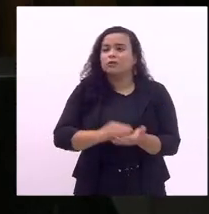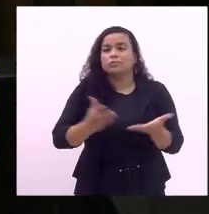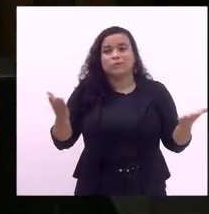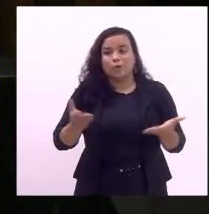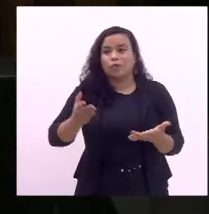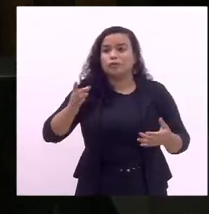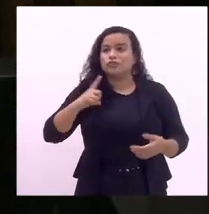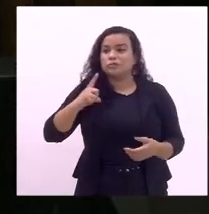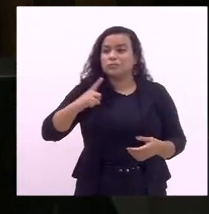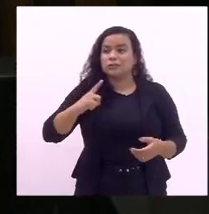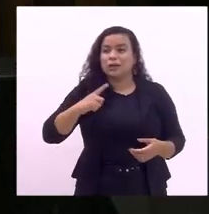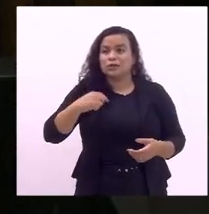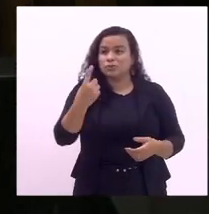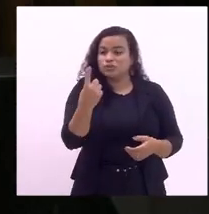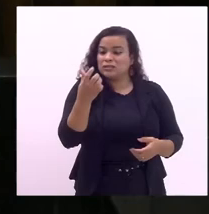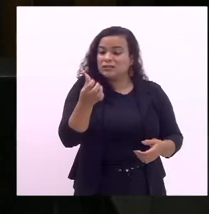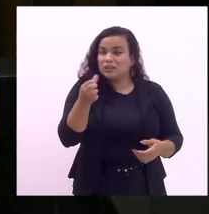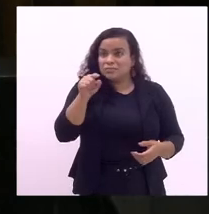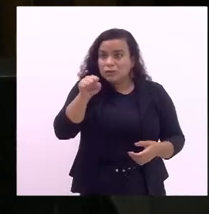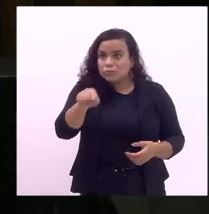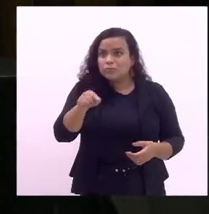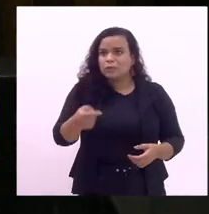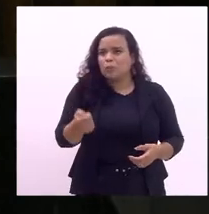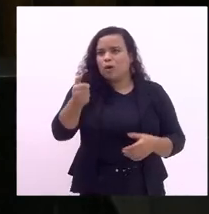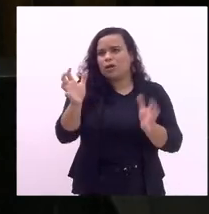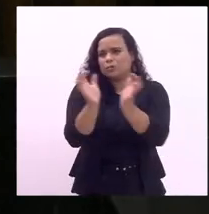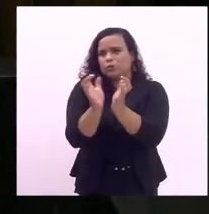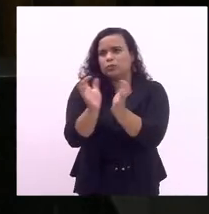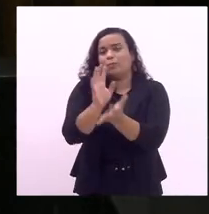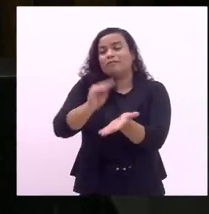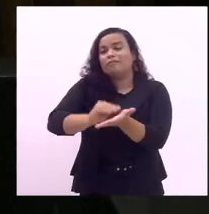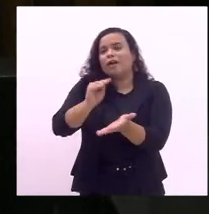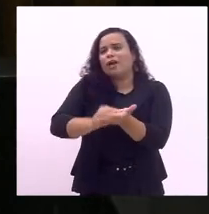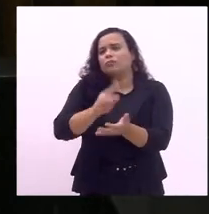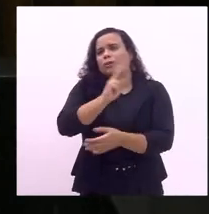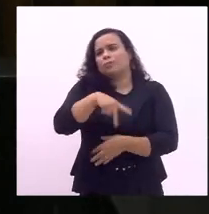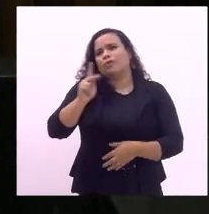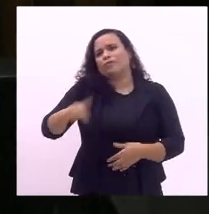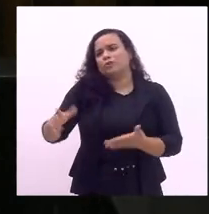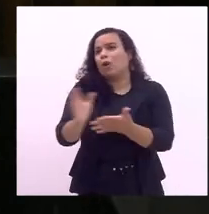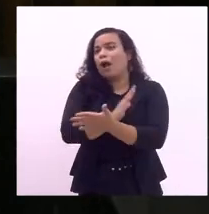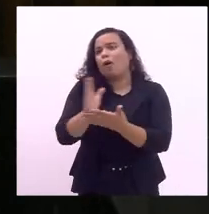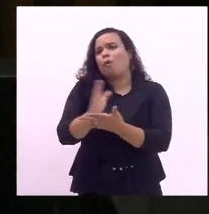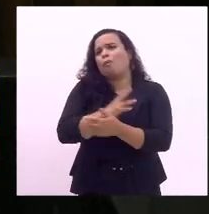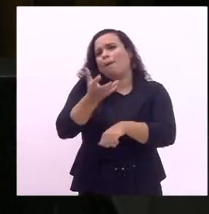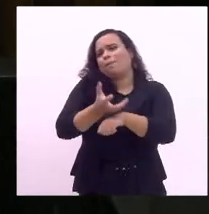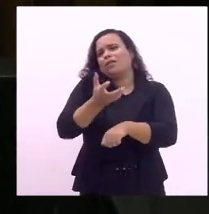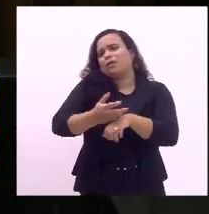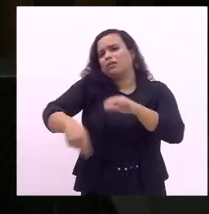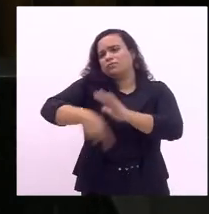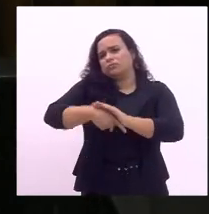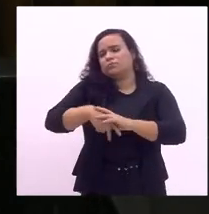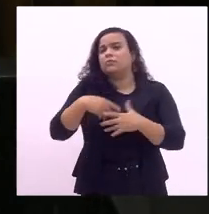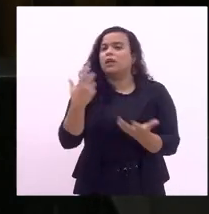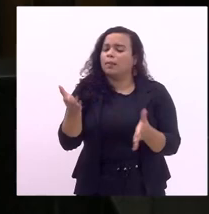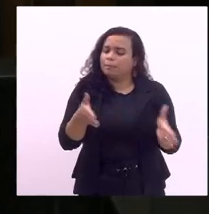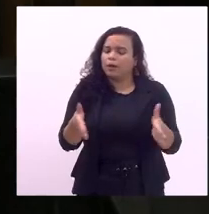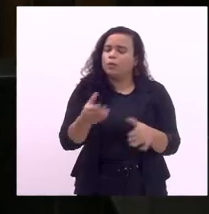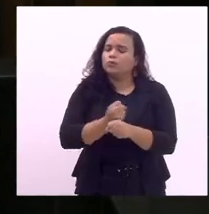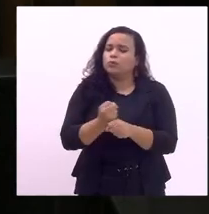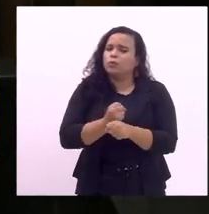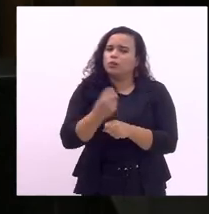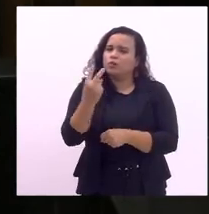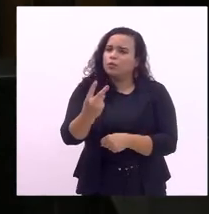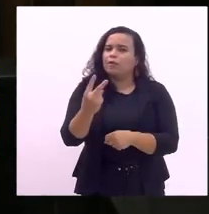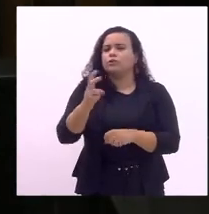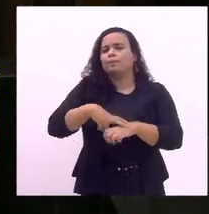quase 16 mil turmas faltando professor de alguma disciplina no estado do Rio de Janeiro. Depois de 2 anos de pandemia, na maior